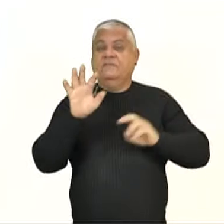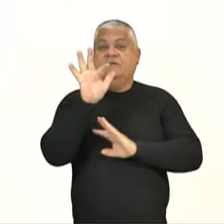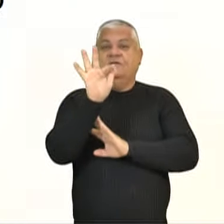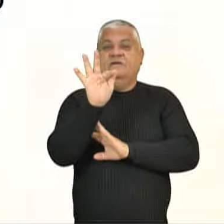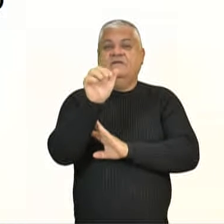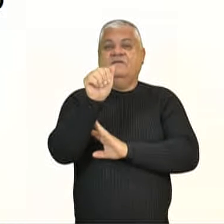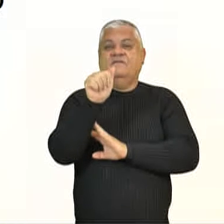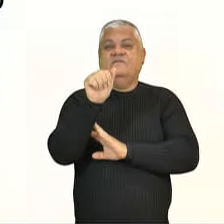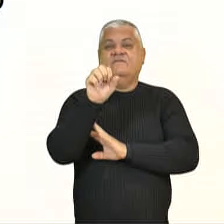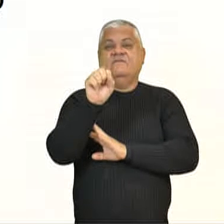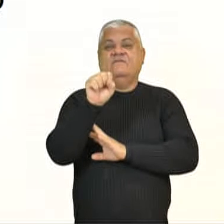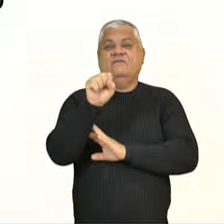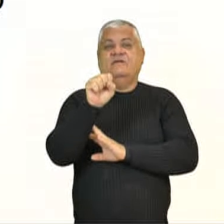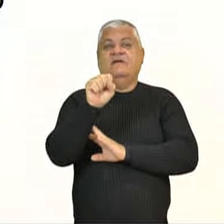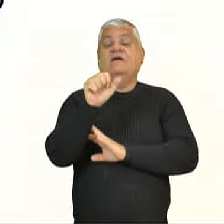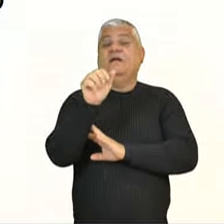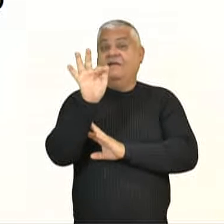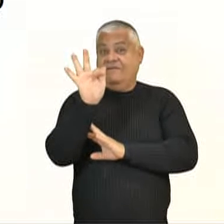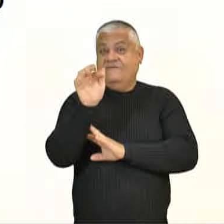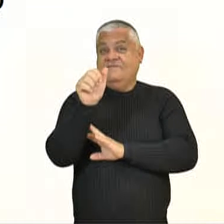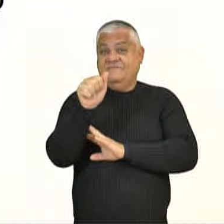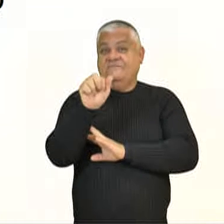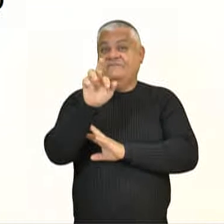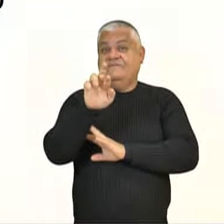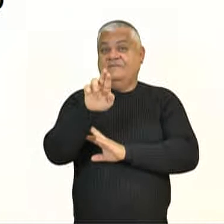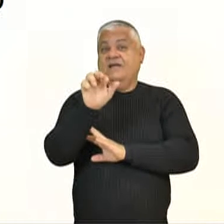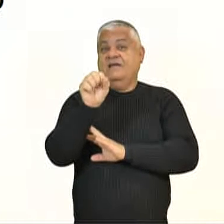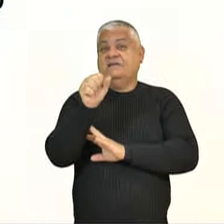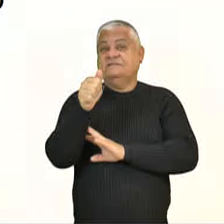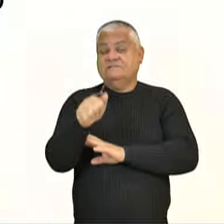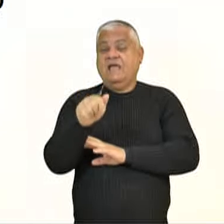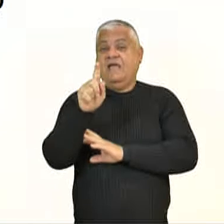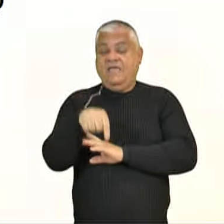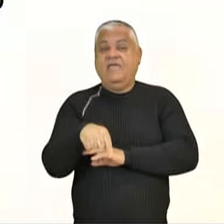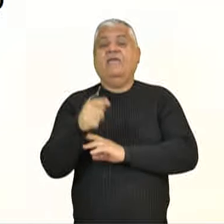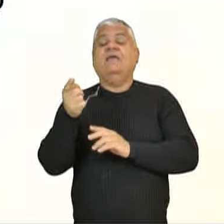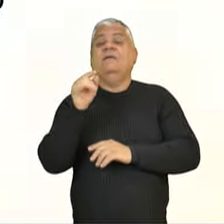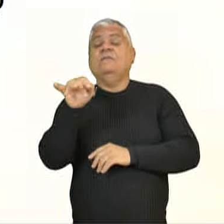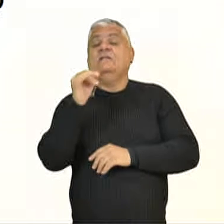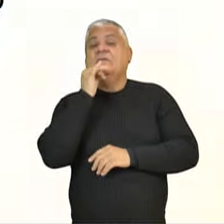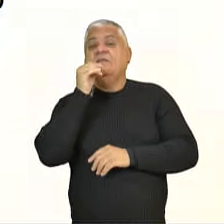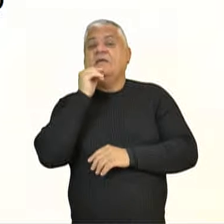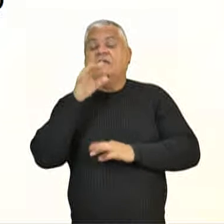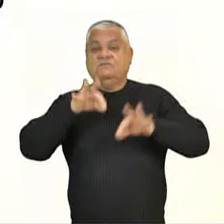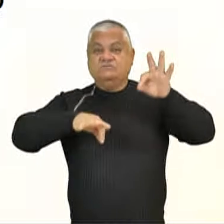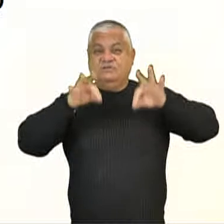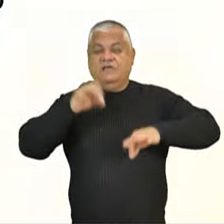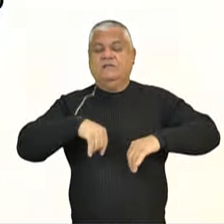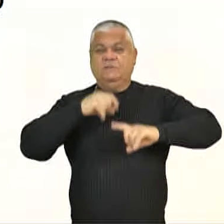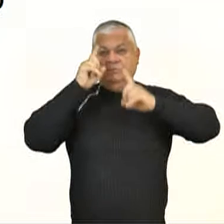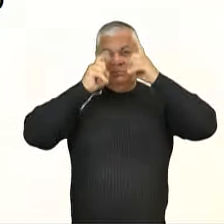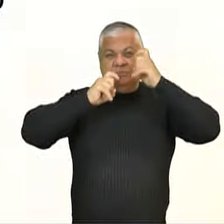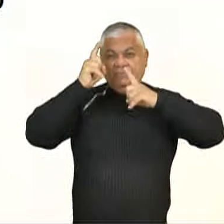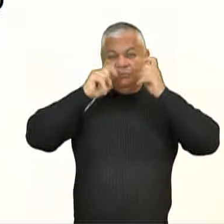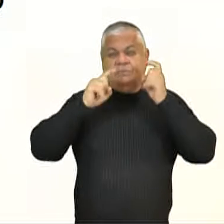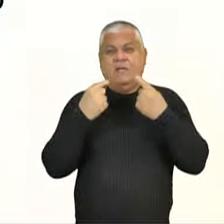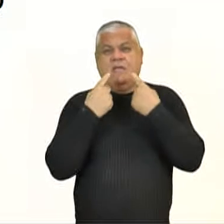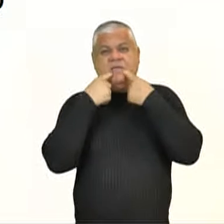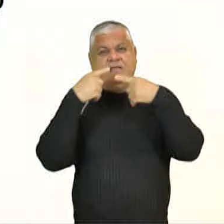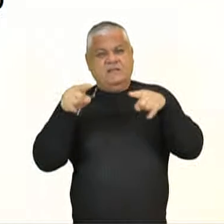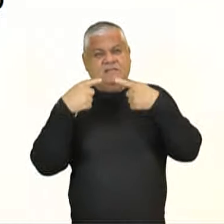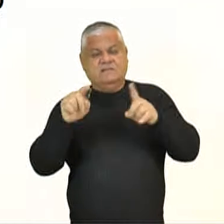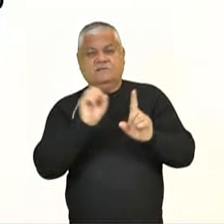Inês Pereira. Lembrando aqui que a farsa é um gênero teatral com o objetivo de fazer uma caricatura, uma crítica